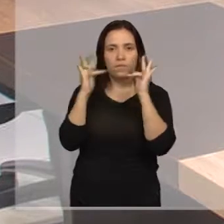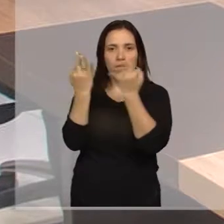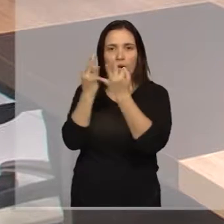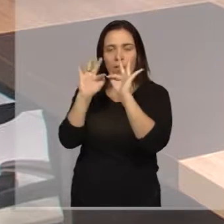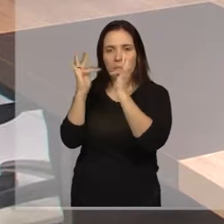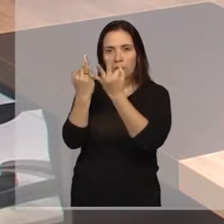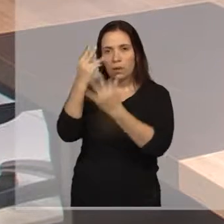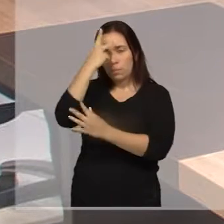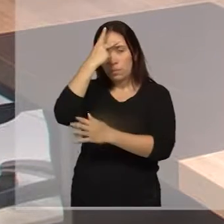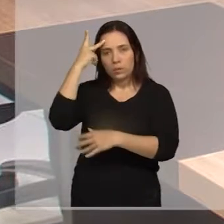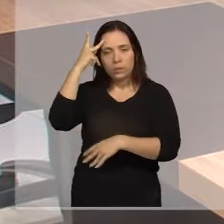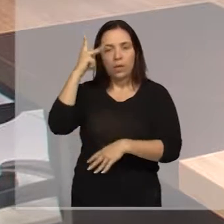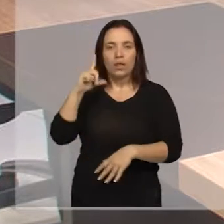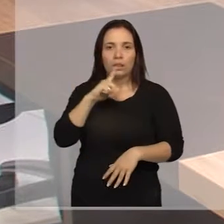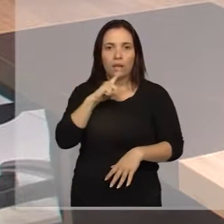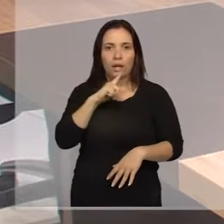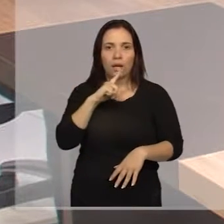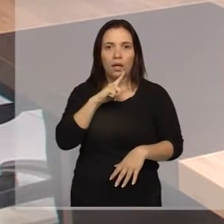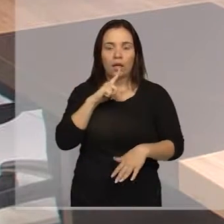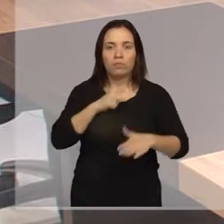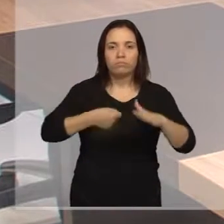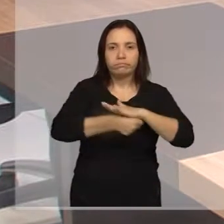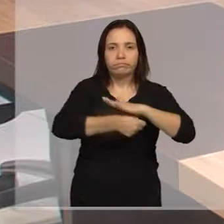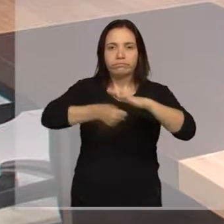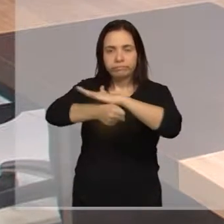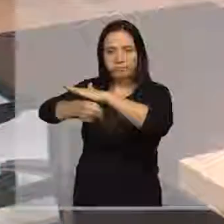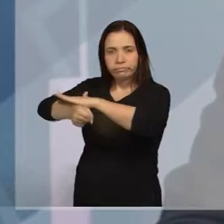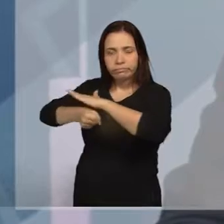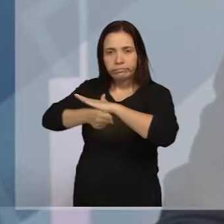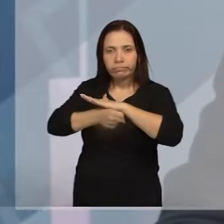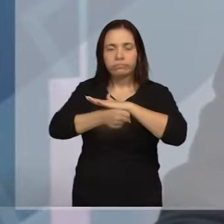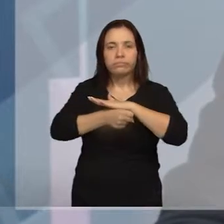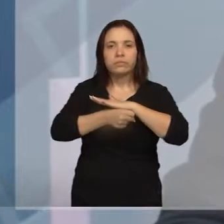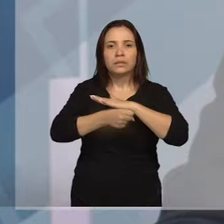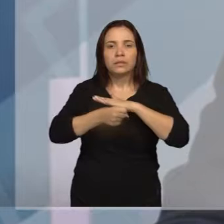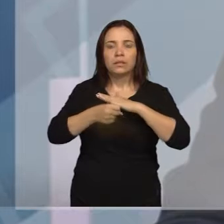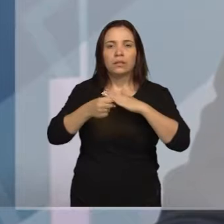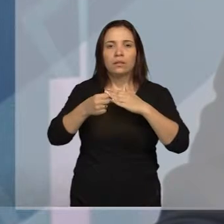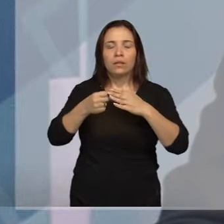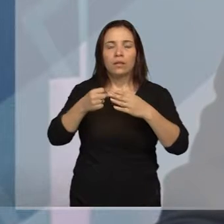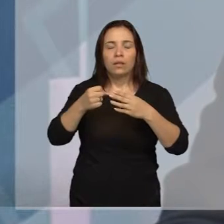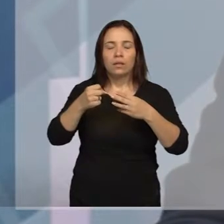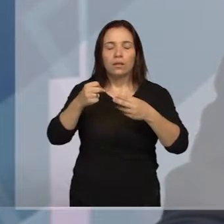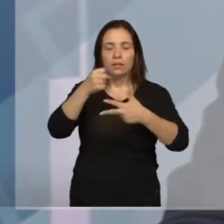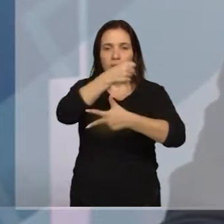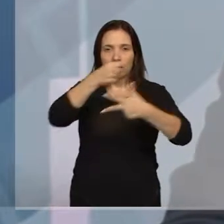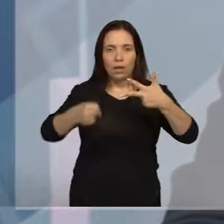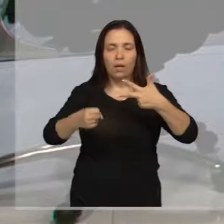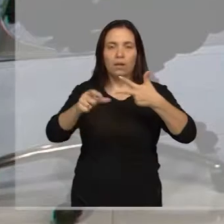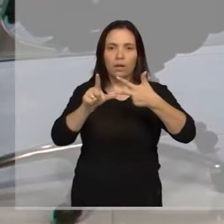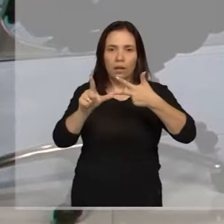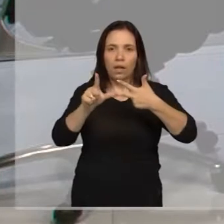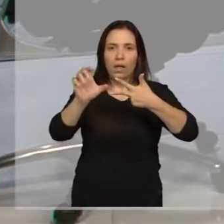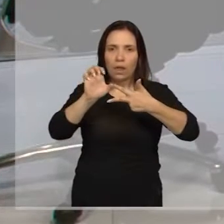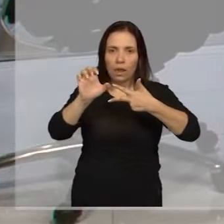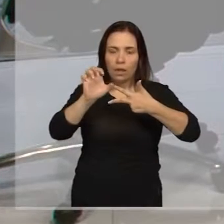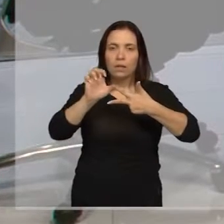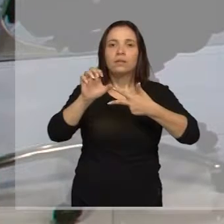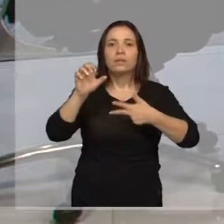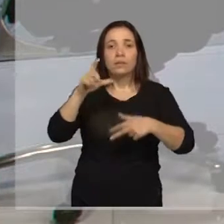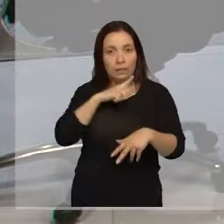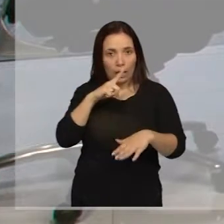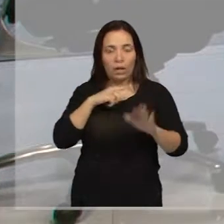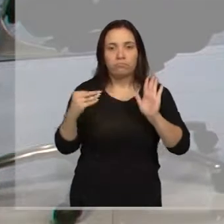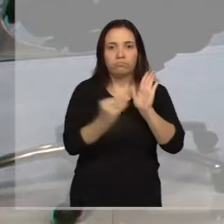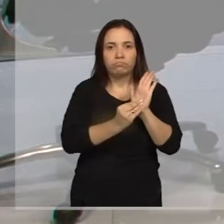das pessoas detentoras de cargos eletivos, seja no Legislativo, seja no Executivo, que até então eram